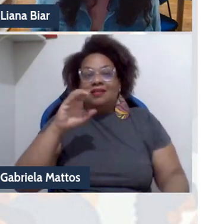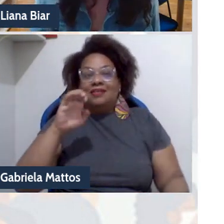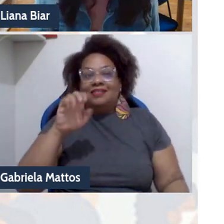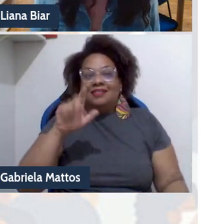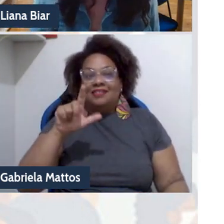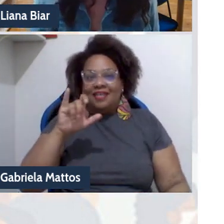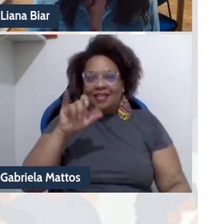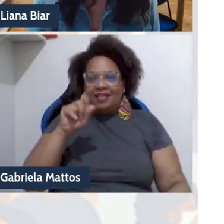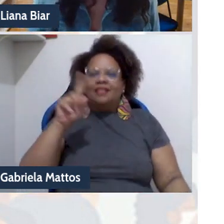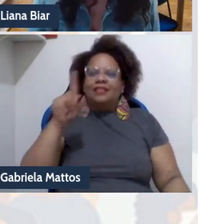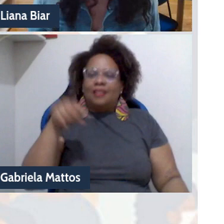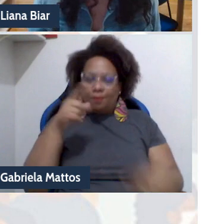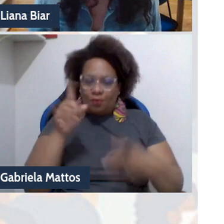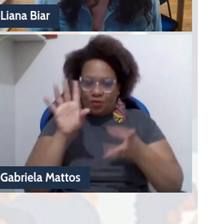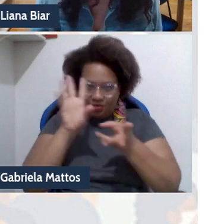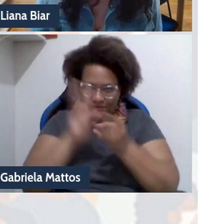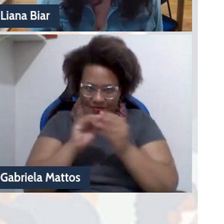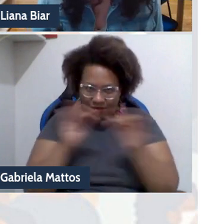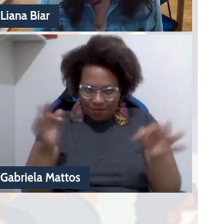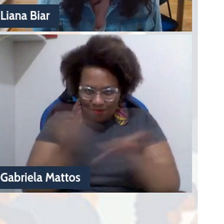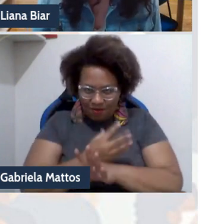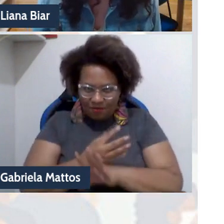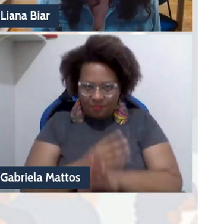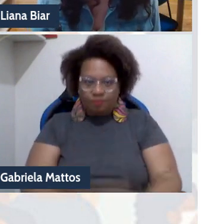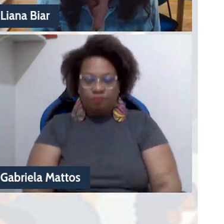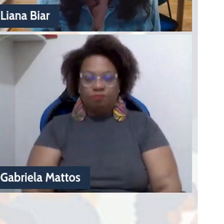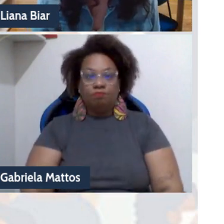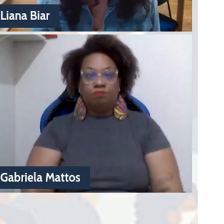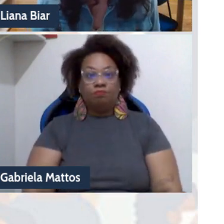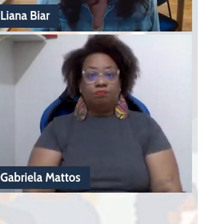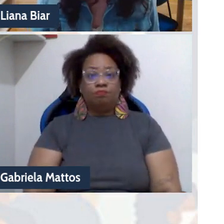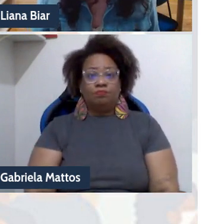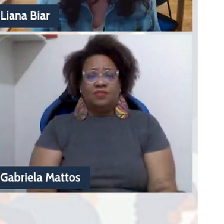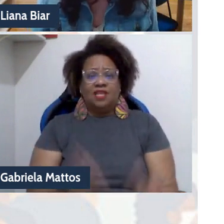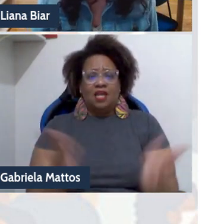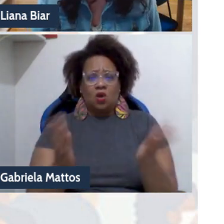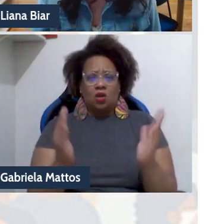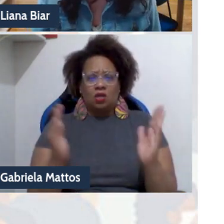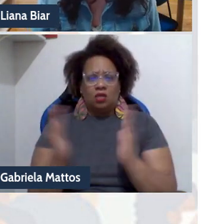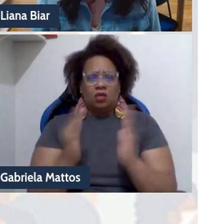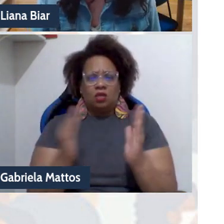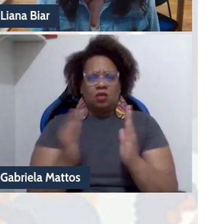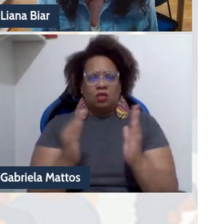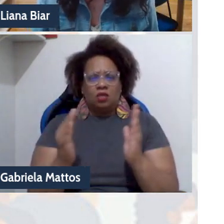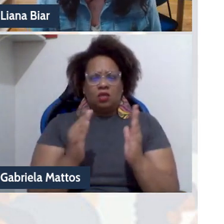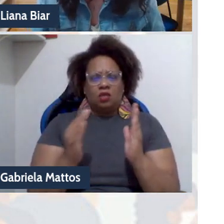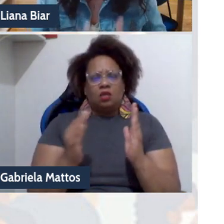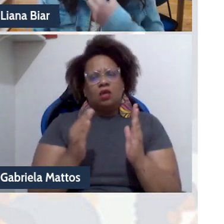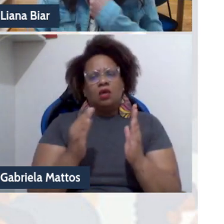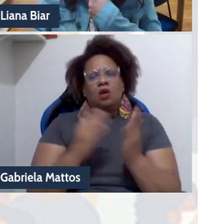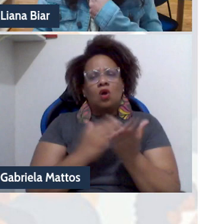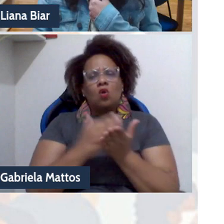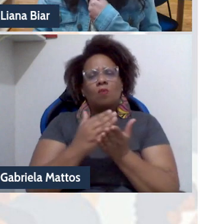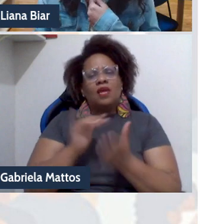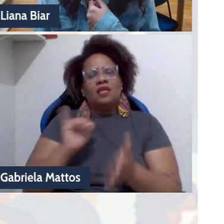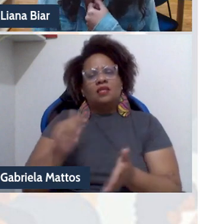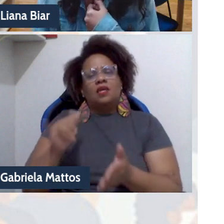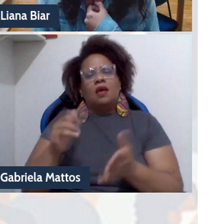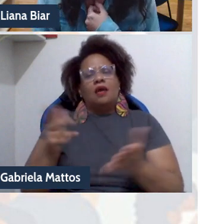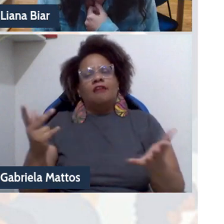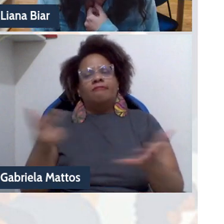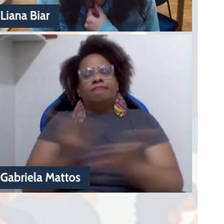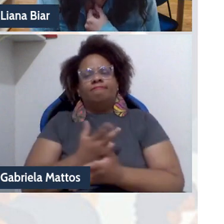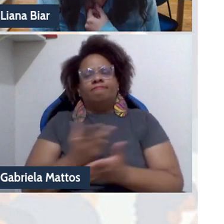concluir, tá? Até aqui, as narradoras elas tomam como ponto das suas narrativas a afetação delas